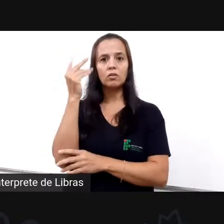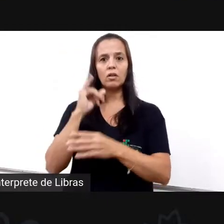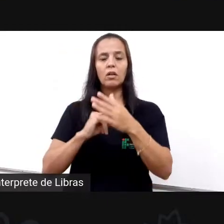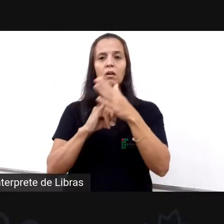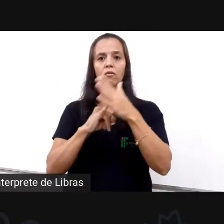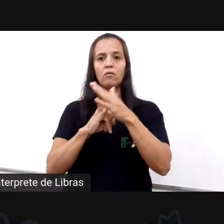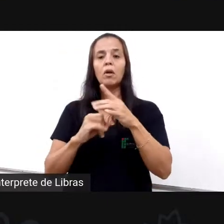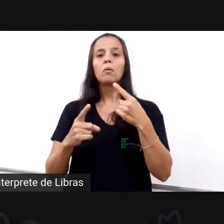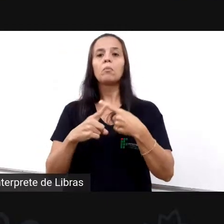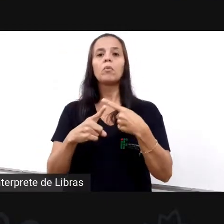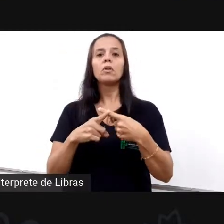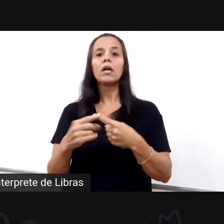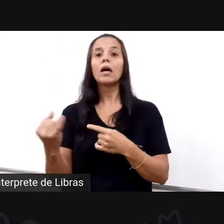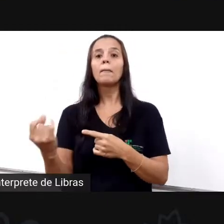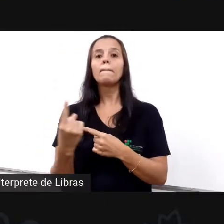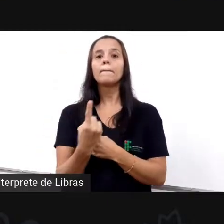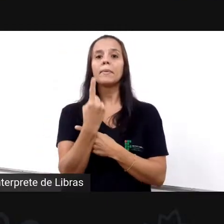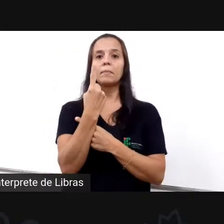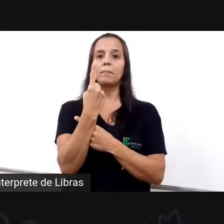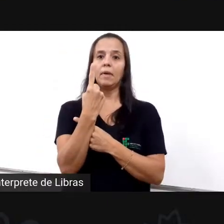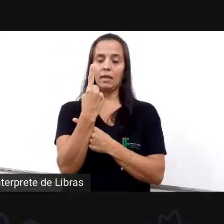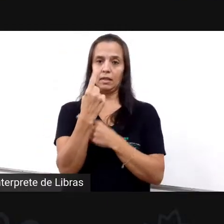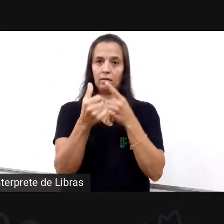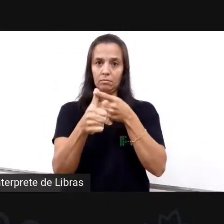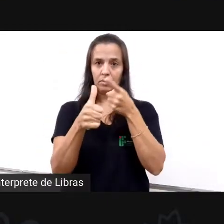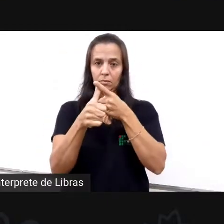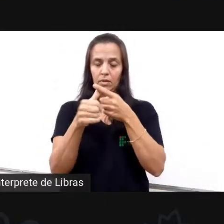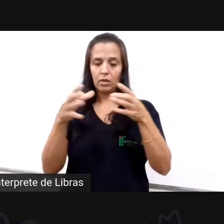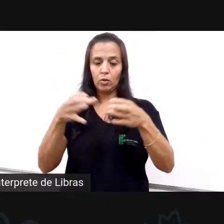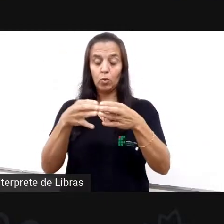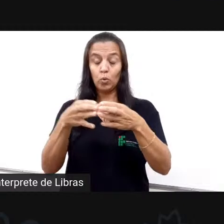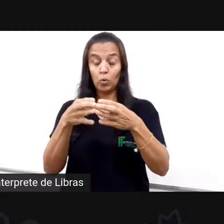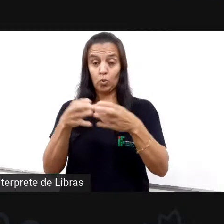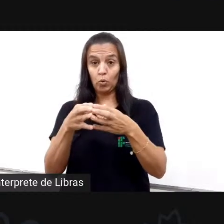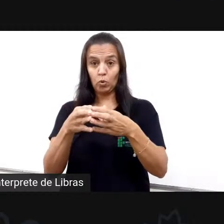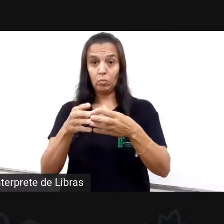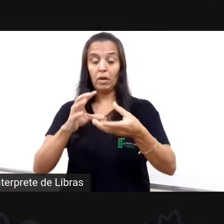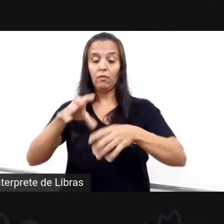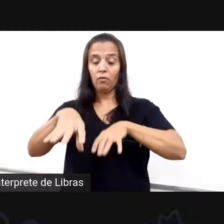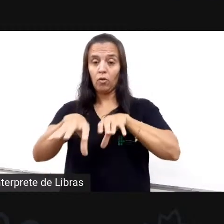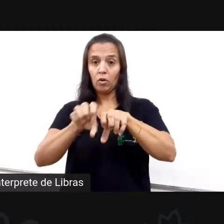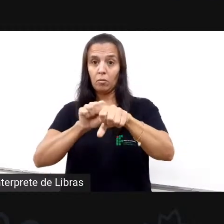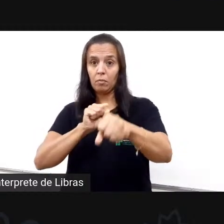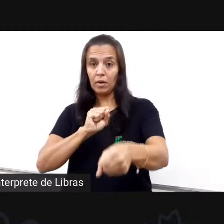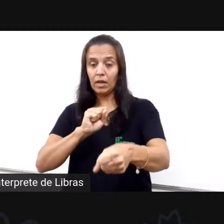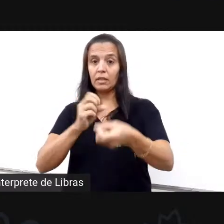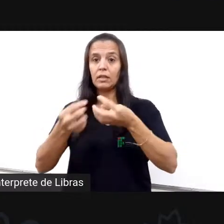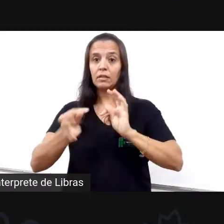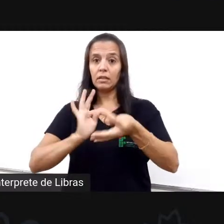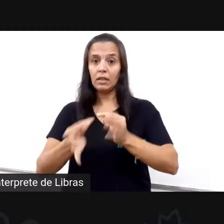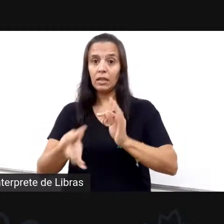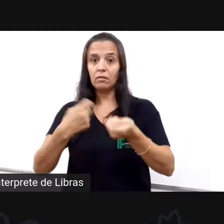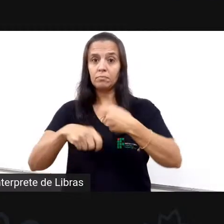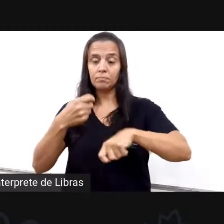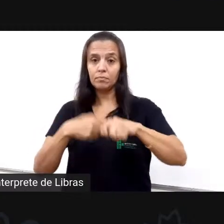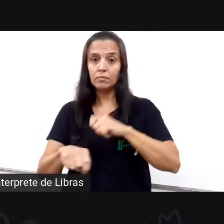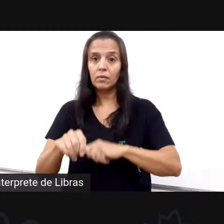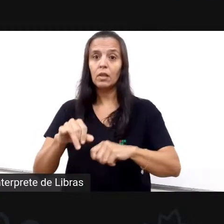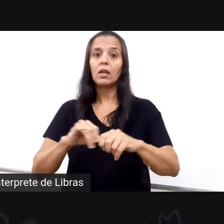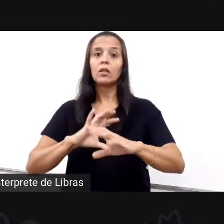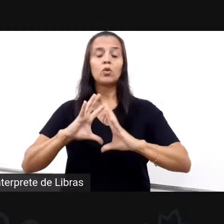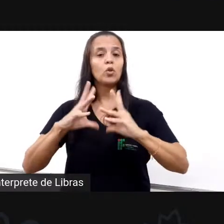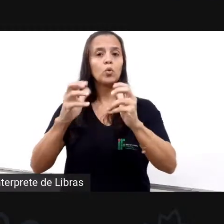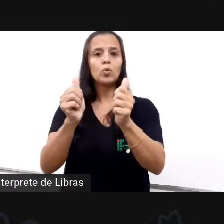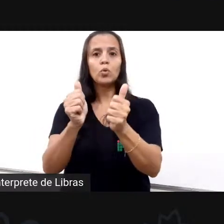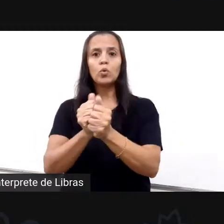primeira turma de formandos do curso técnico em administração subsequente e EAD institucionalizada de todo o Instituto